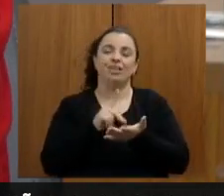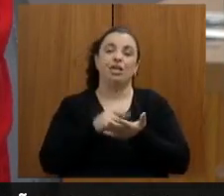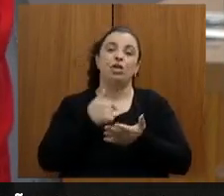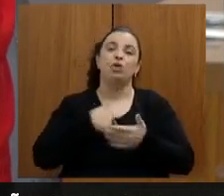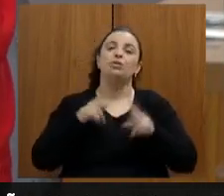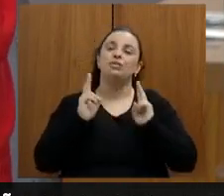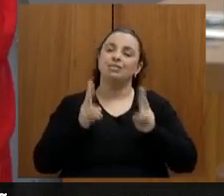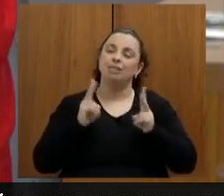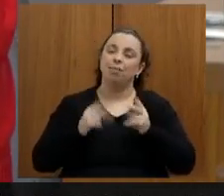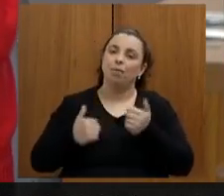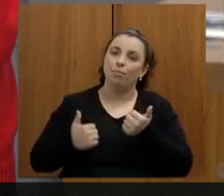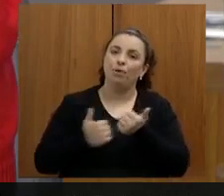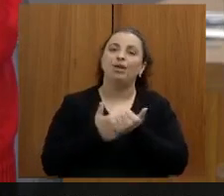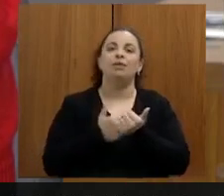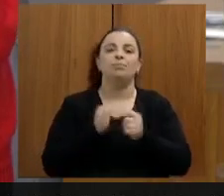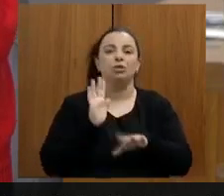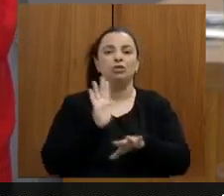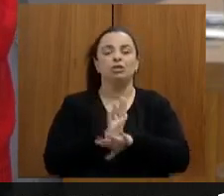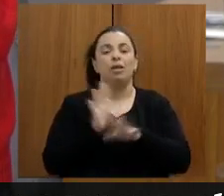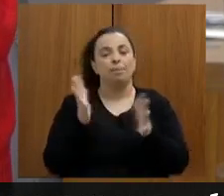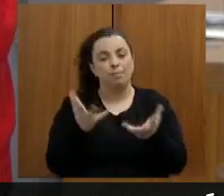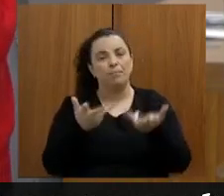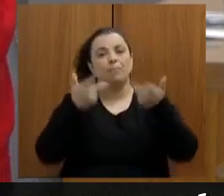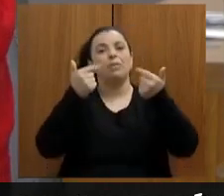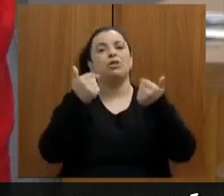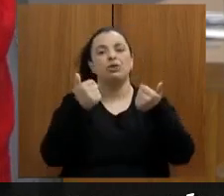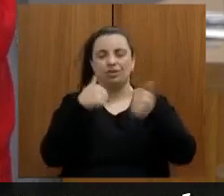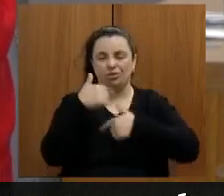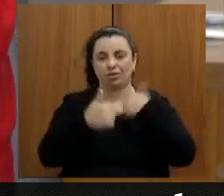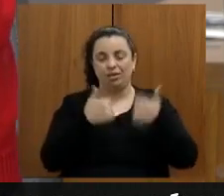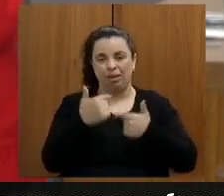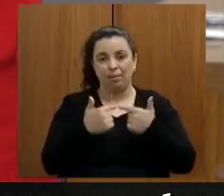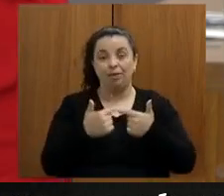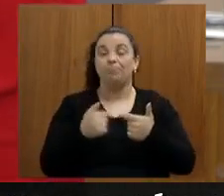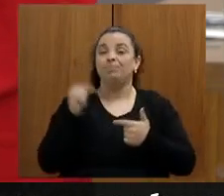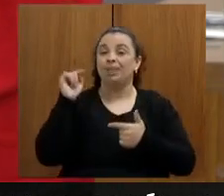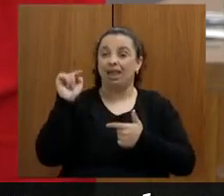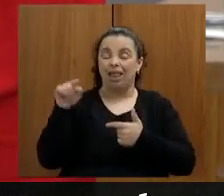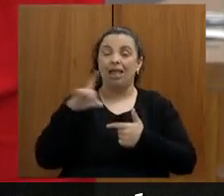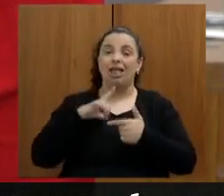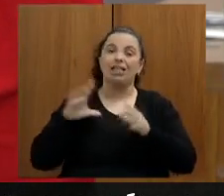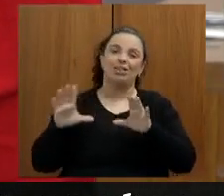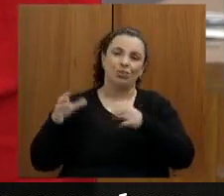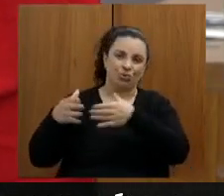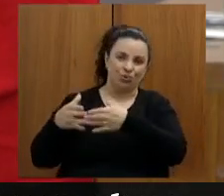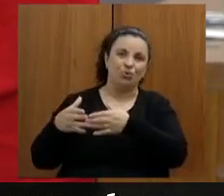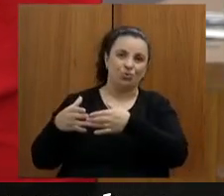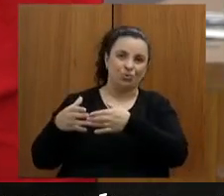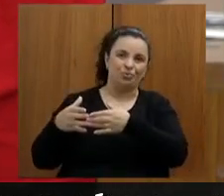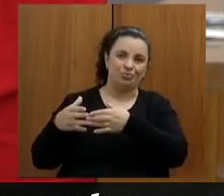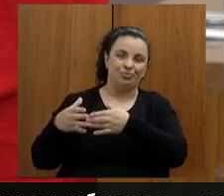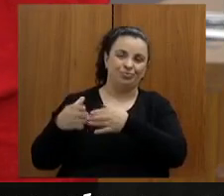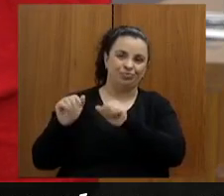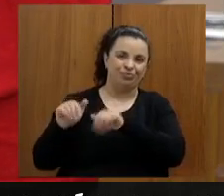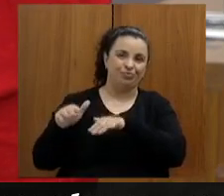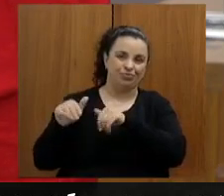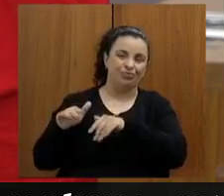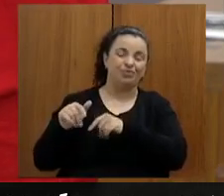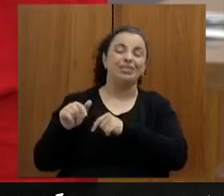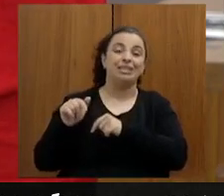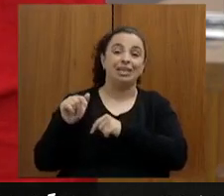contribuindo para melhoria sem o trabalho temos lá no nosso Batalhão Deputado Gil Pereira